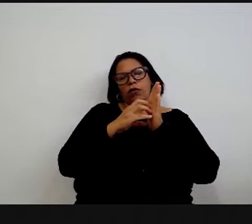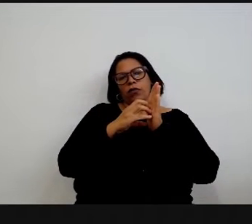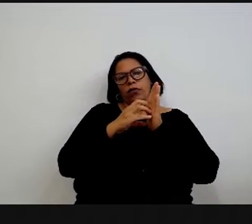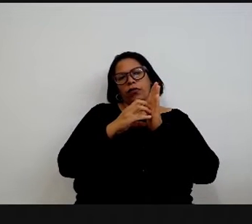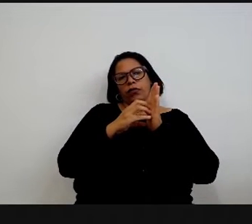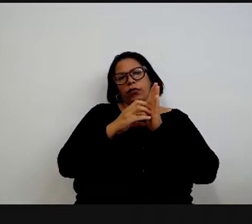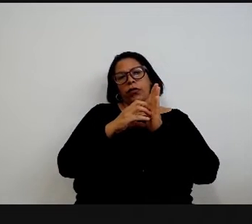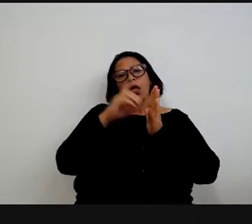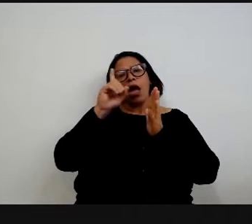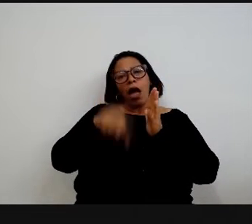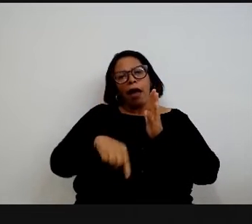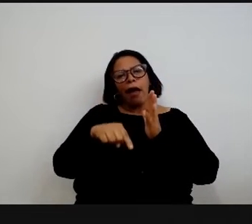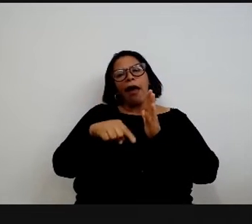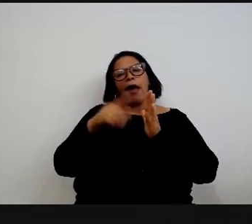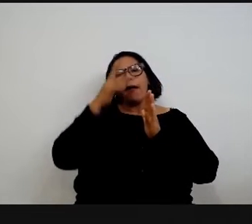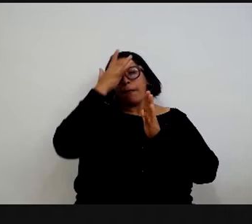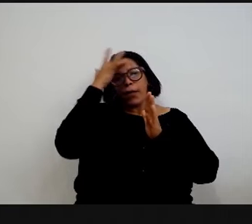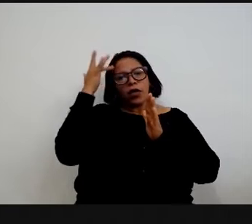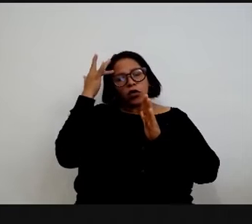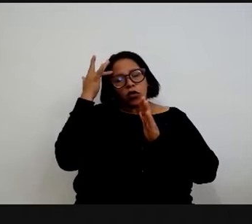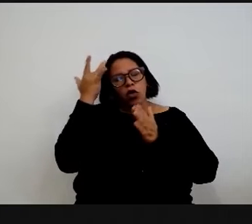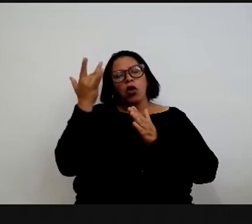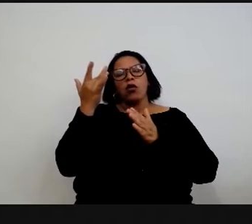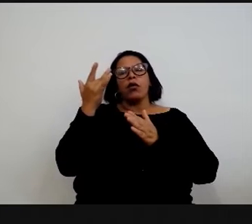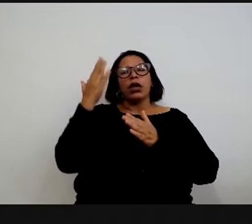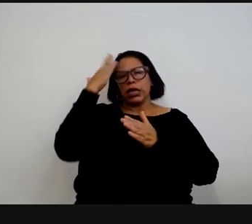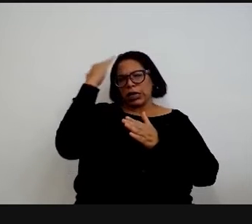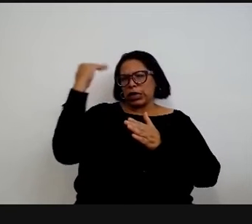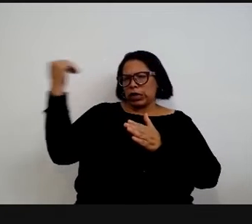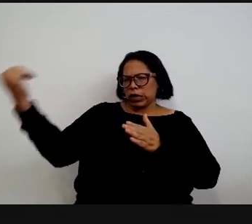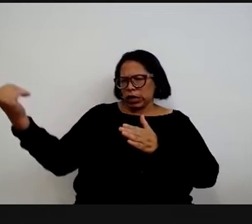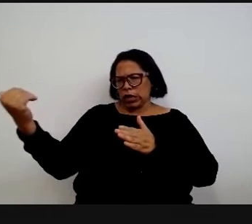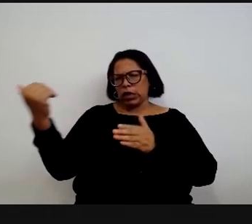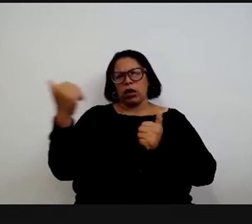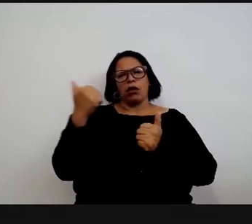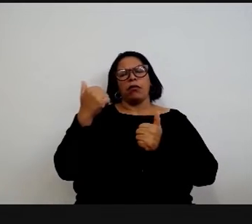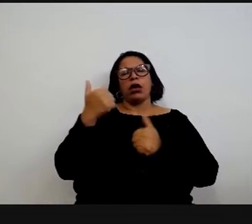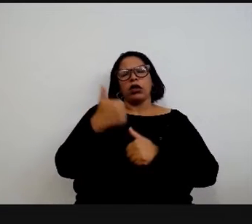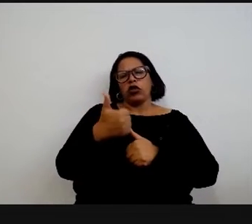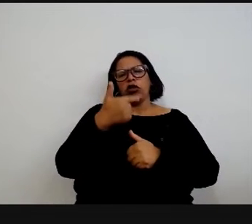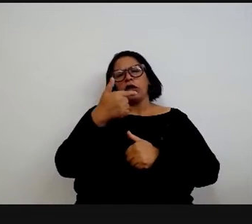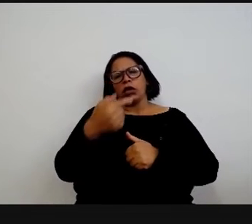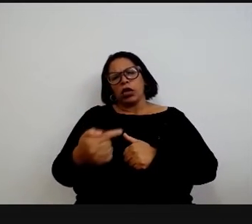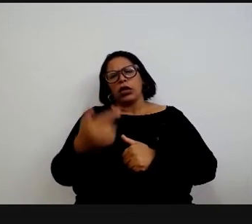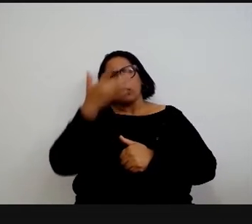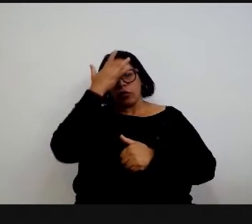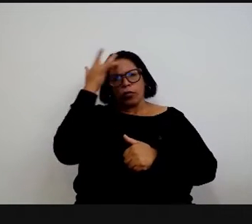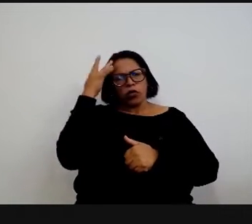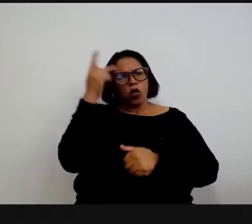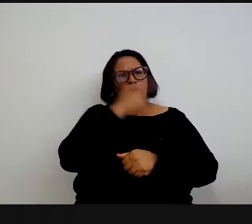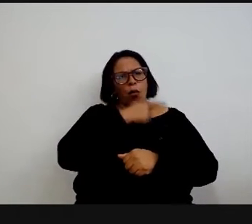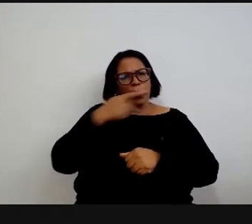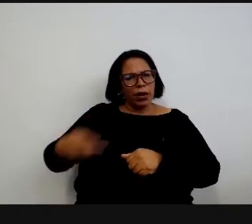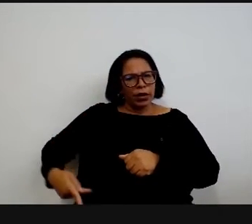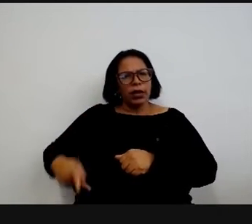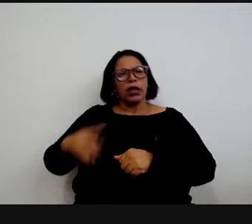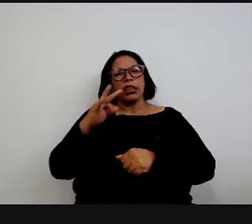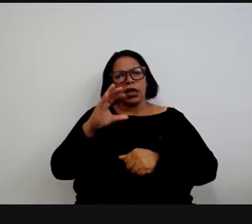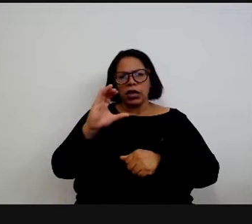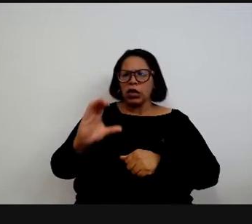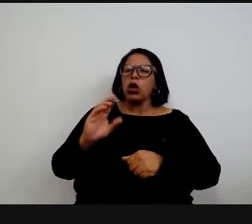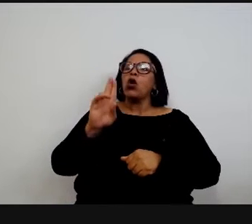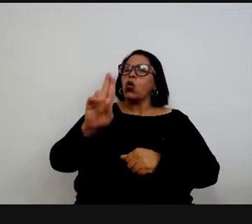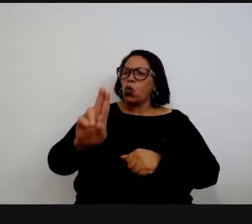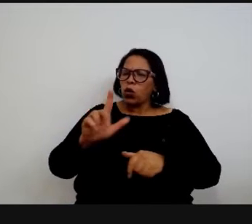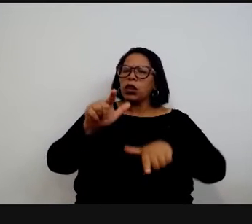né, que são assim, altas personalidades, né? Inclusive das 17, inclusive o presidente do TCU, e